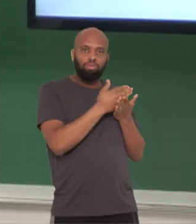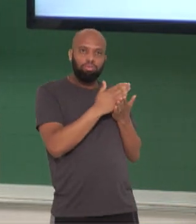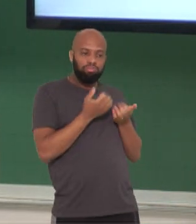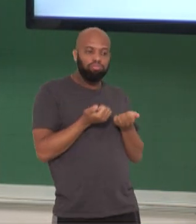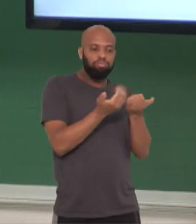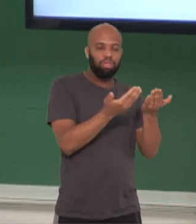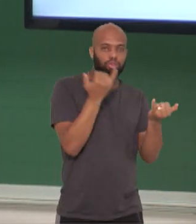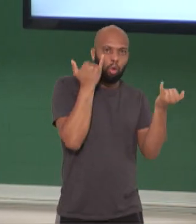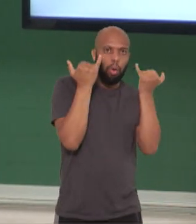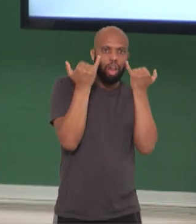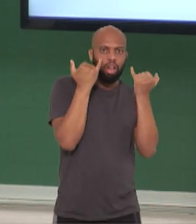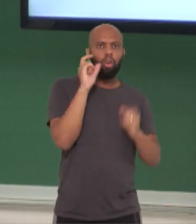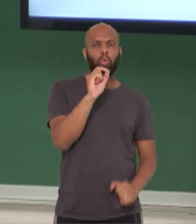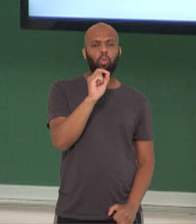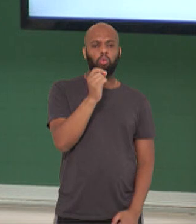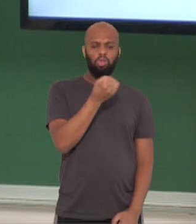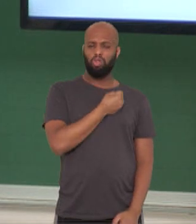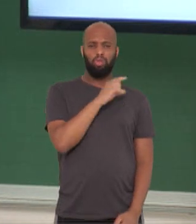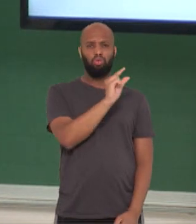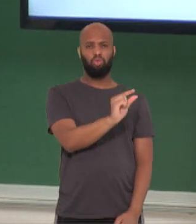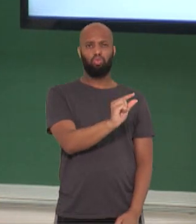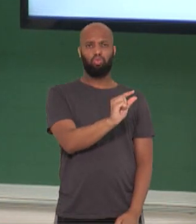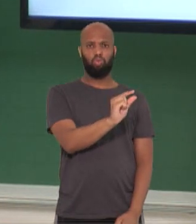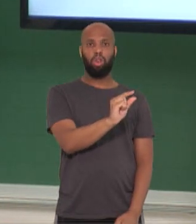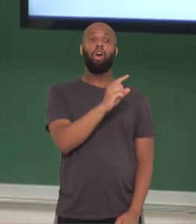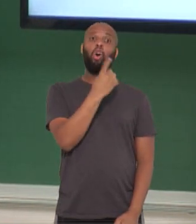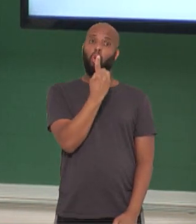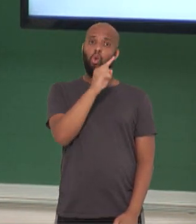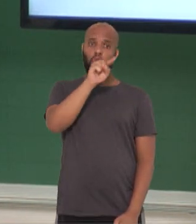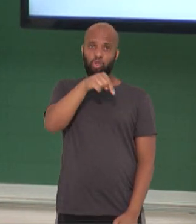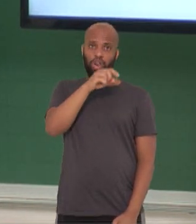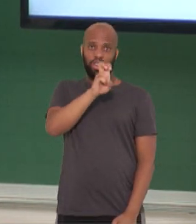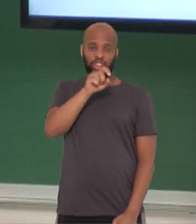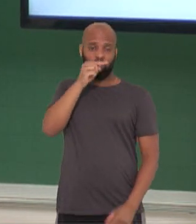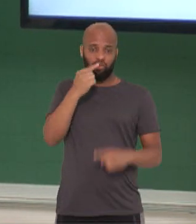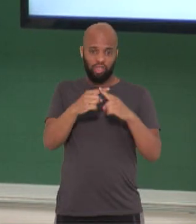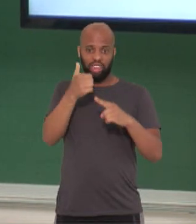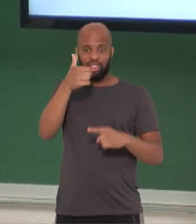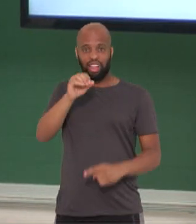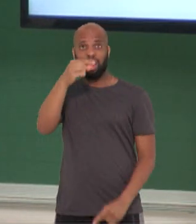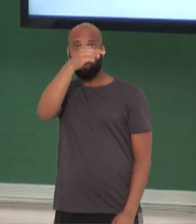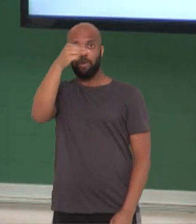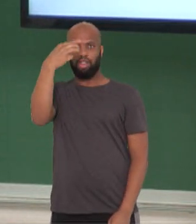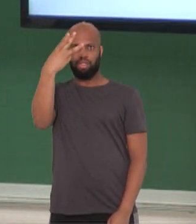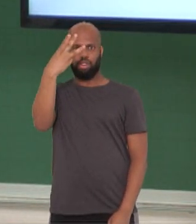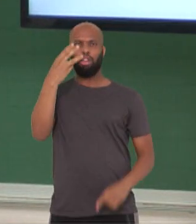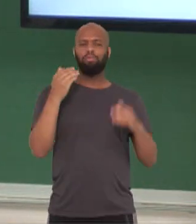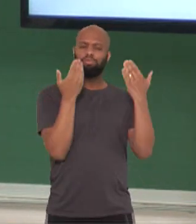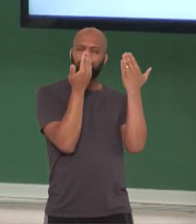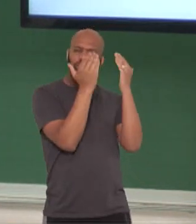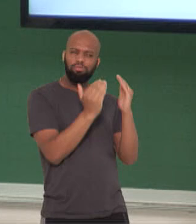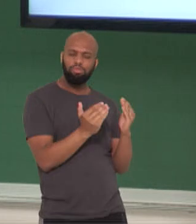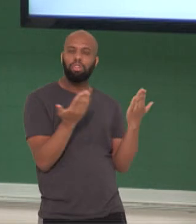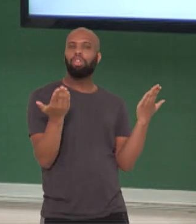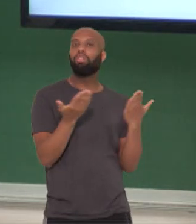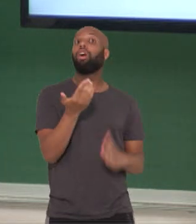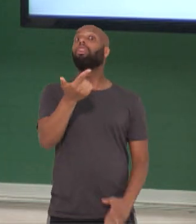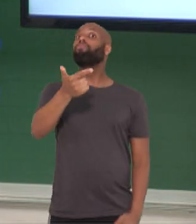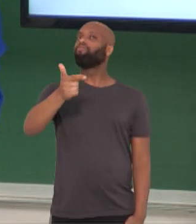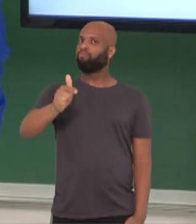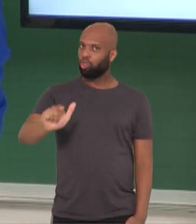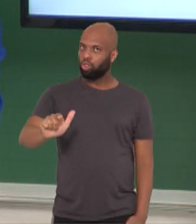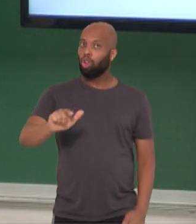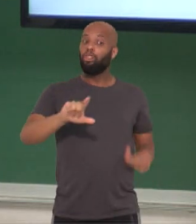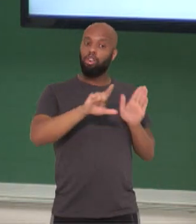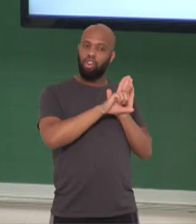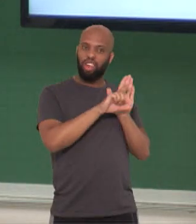exercício era um valor muito pequeno, 1,5 vezes 10 elevado a menos 3. Analisando aqui novamente a lei